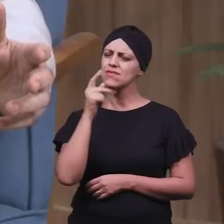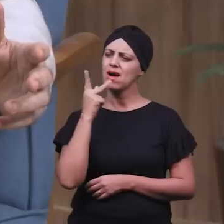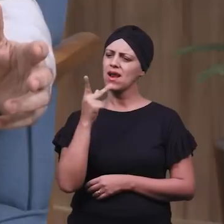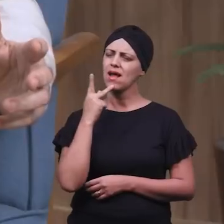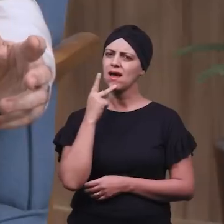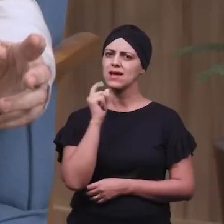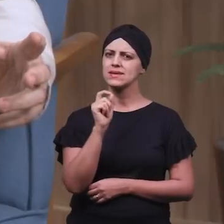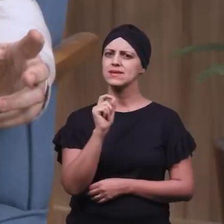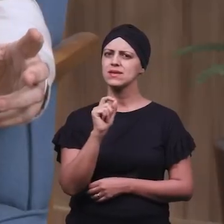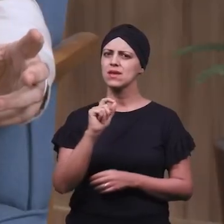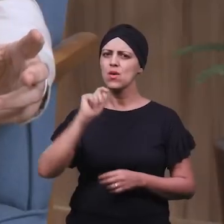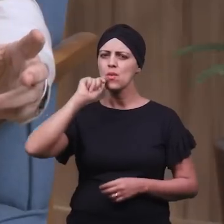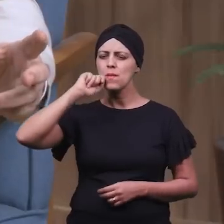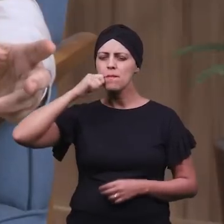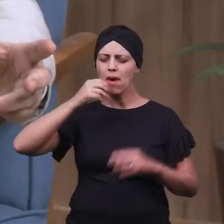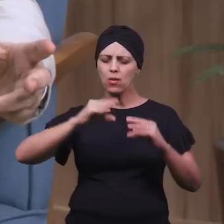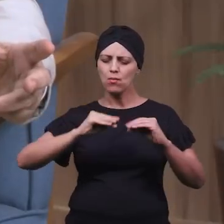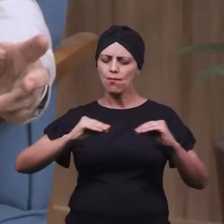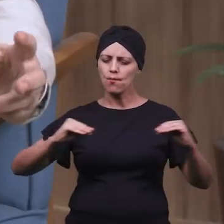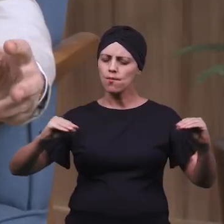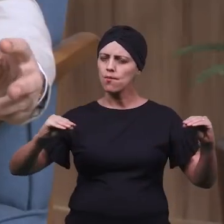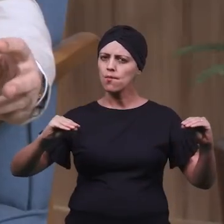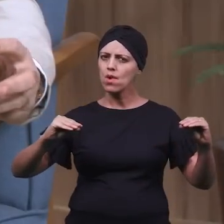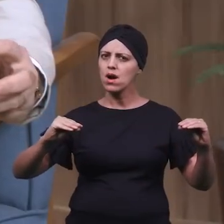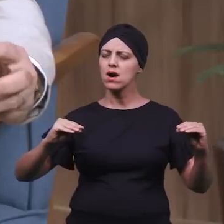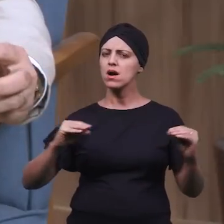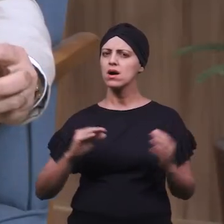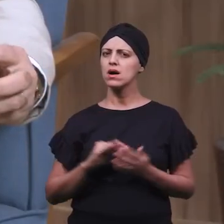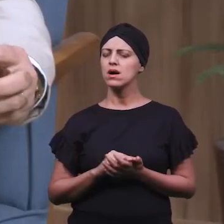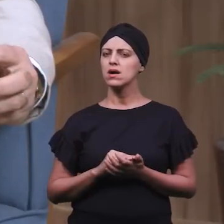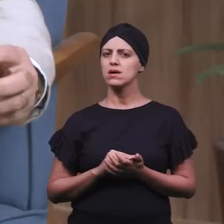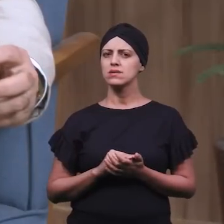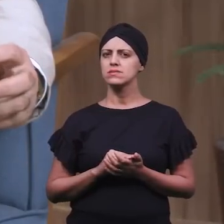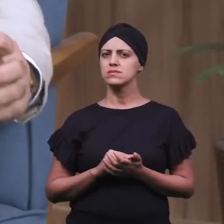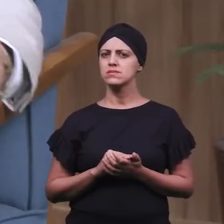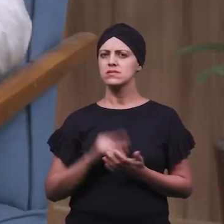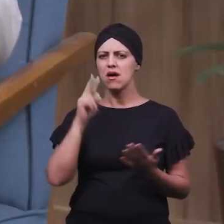abordar, é que o pão sem fermento,